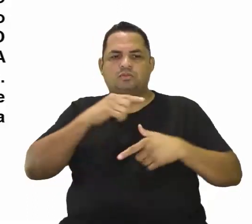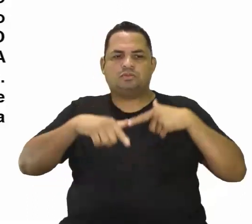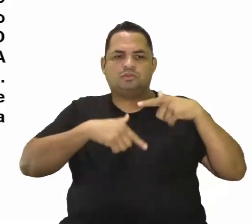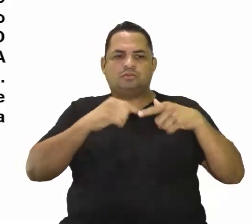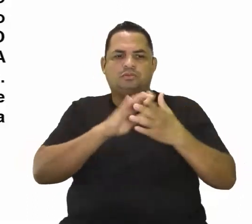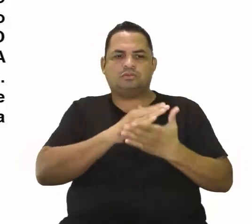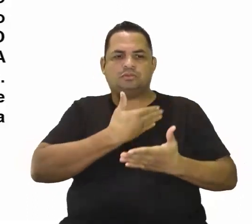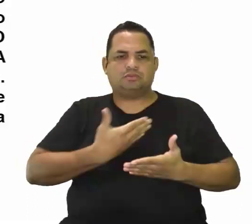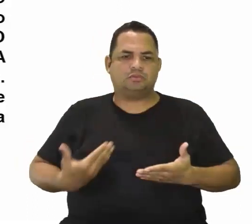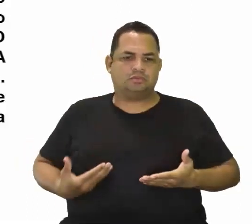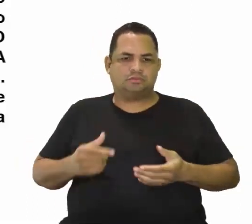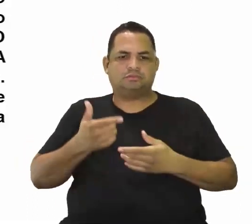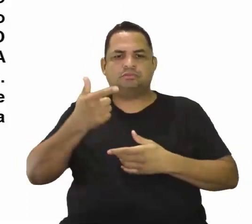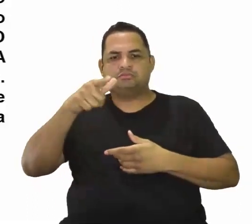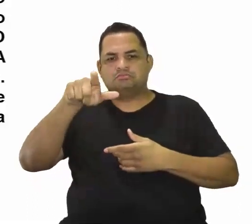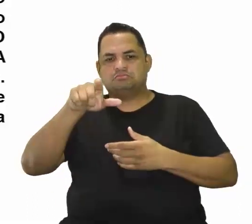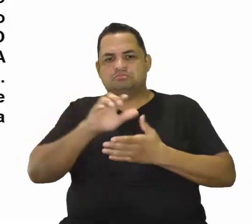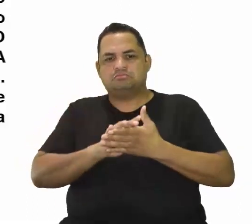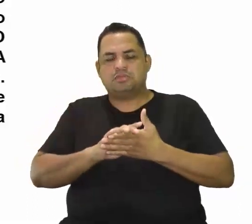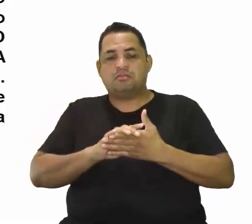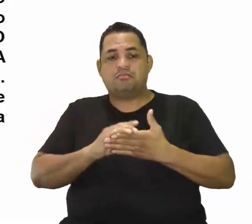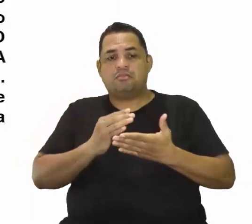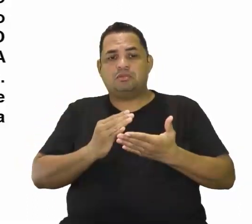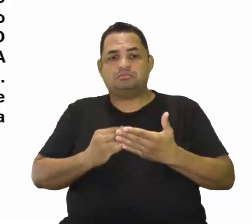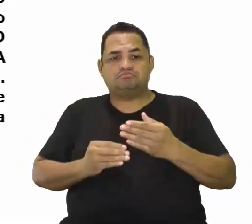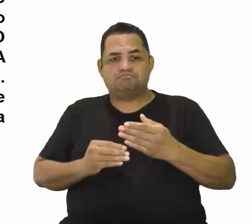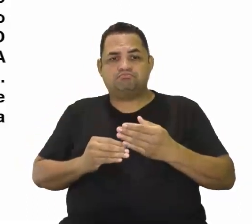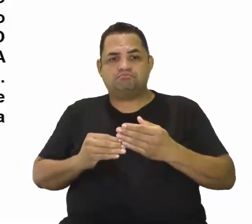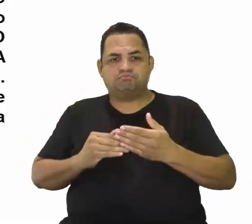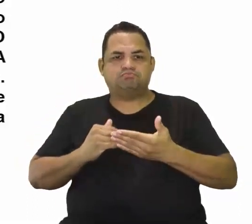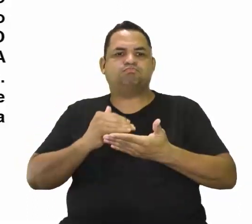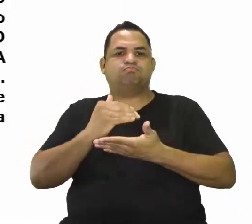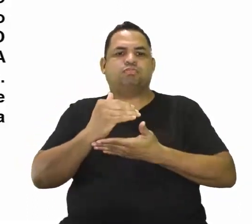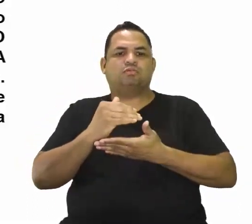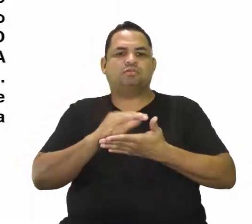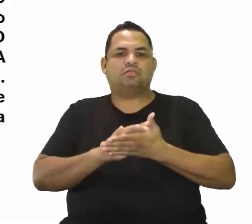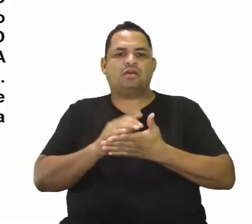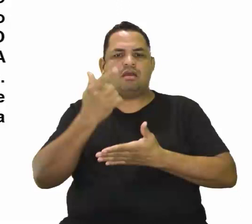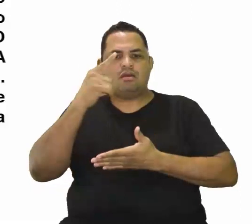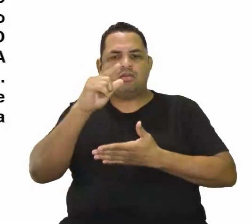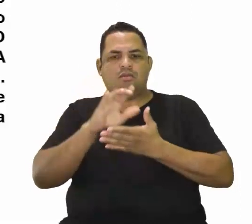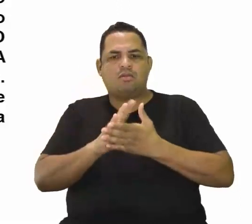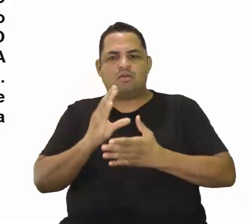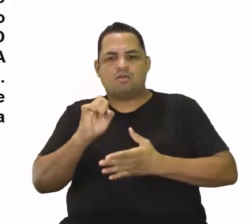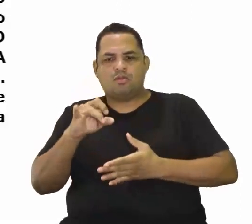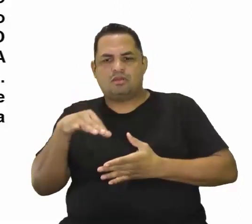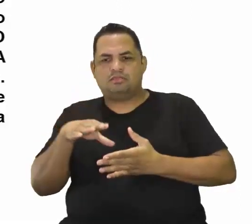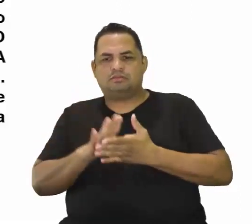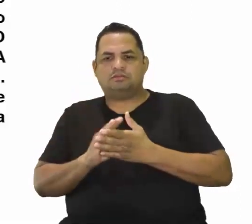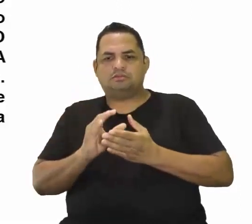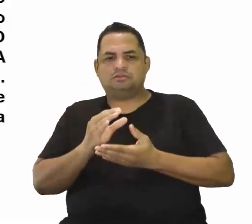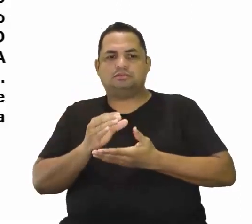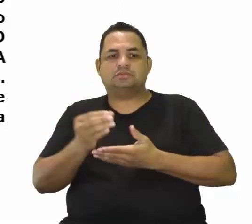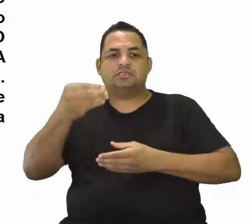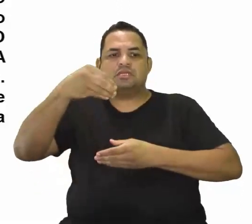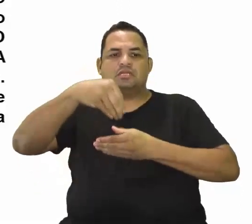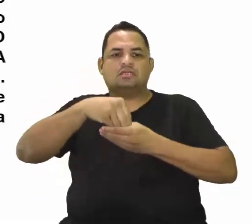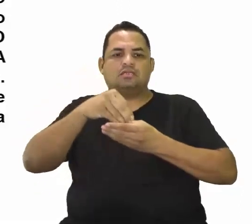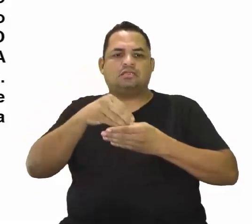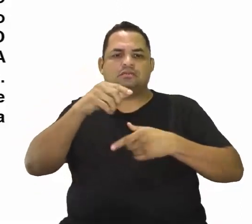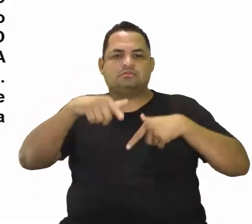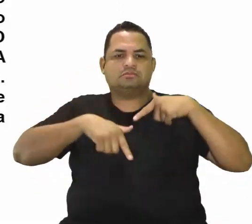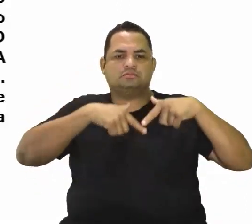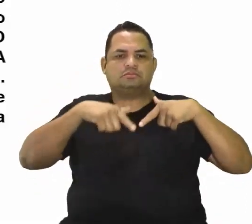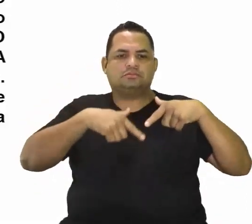Estado. Outra impõe-se pela lógica. É o corporativismo englobando os elementos produtores